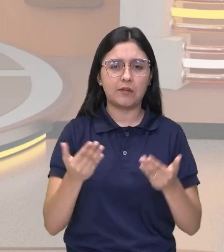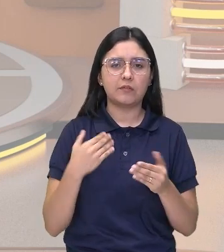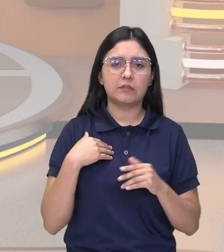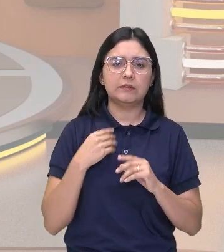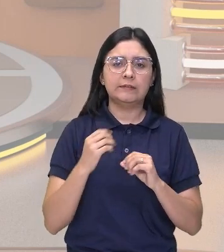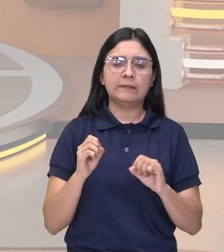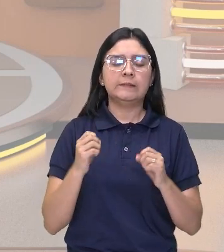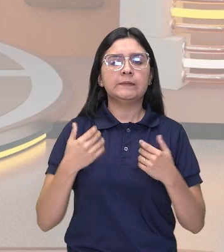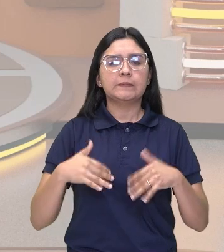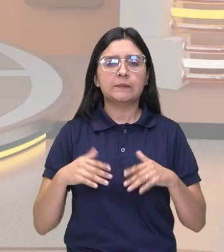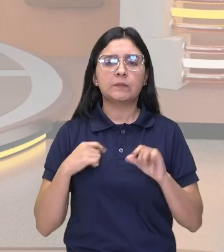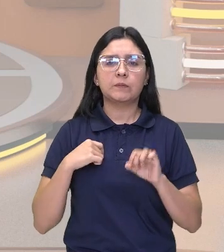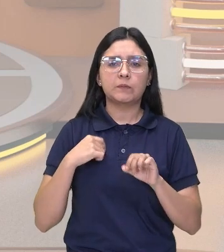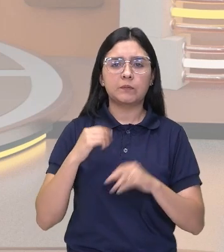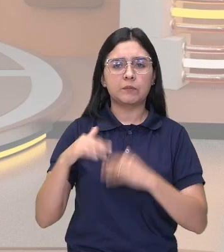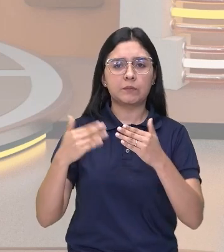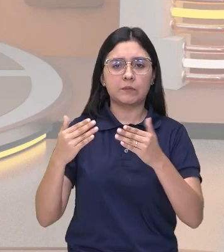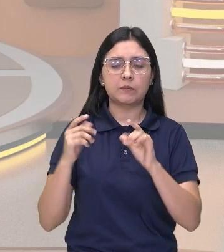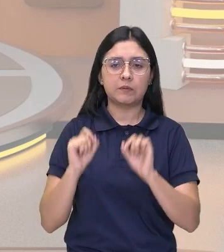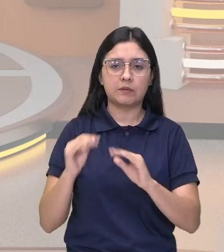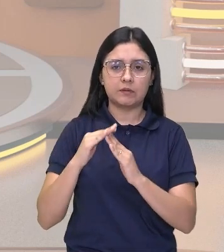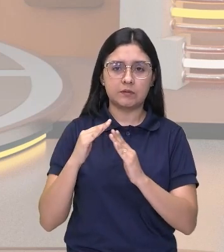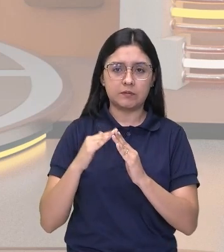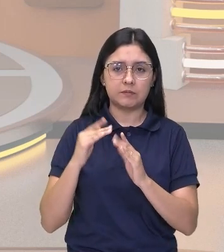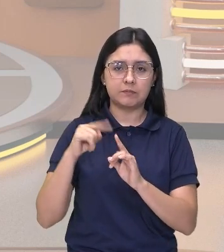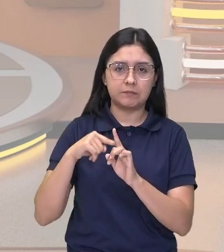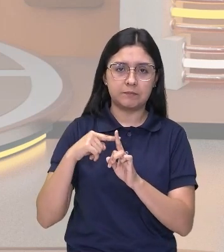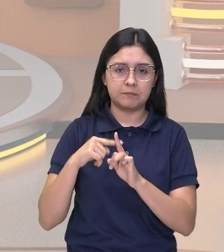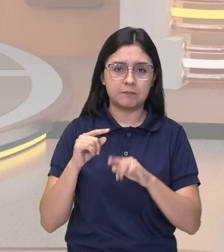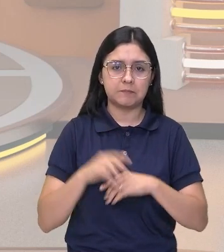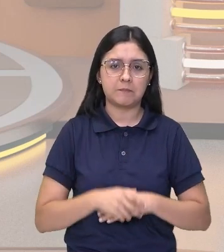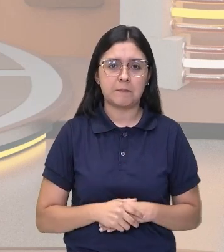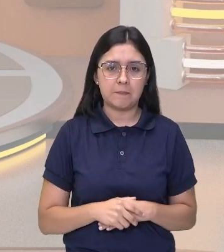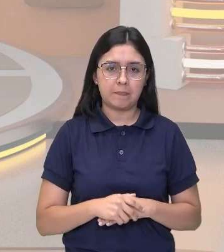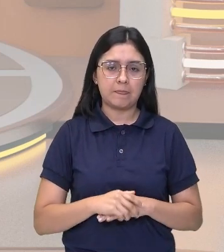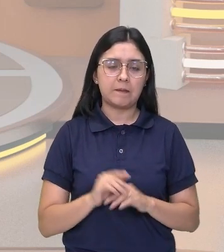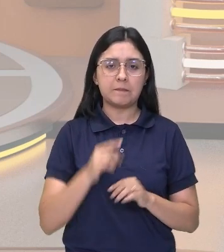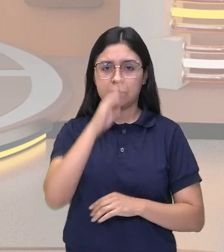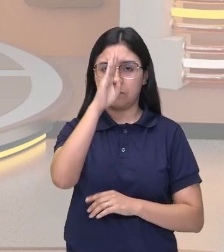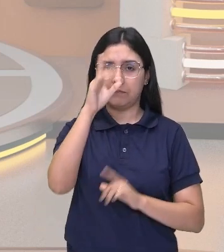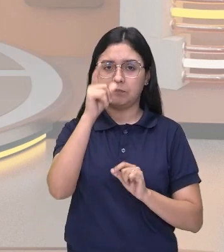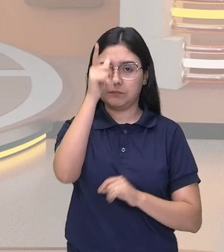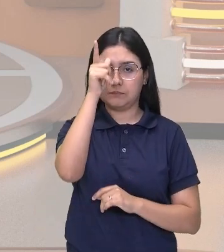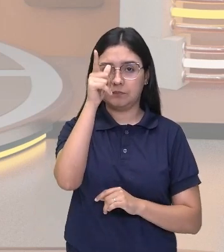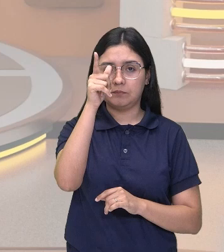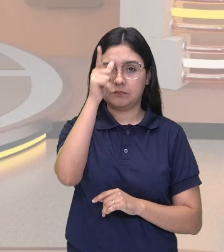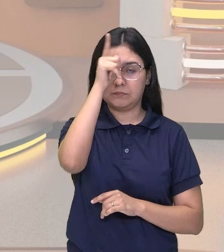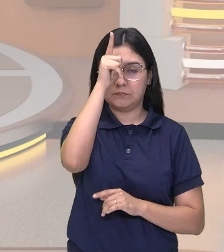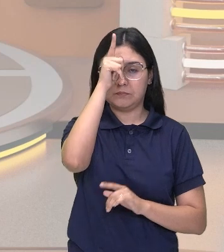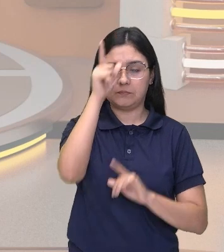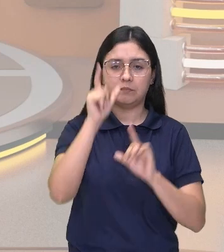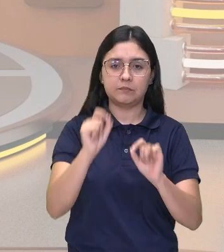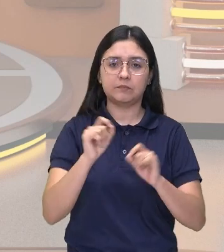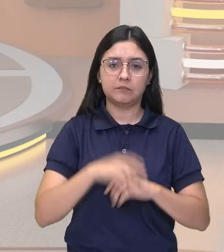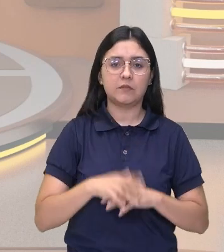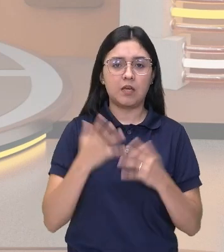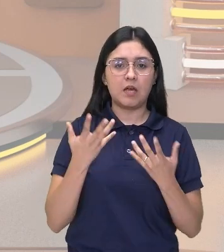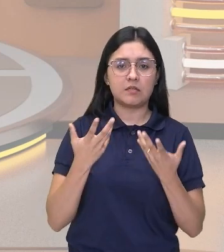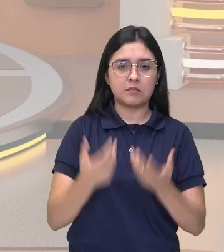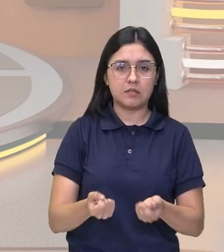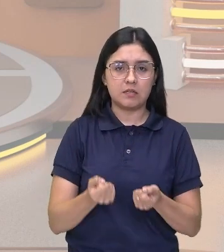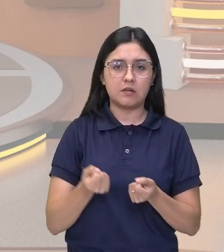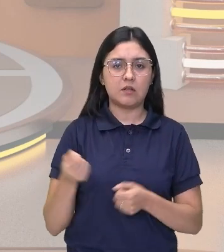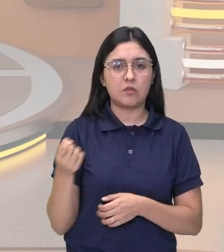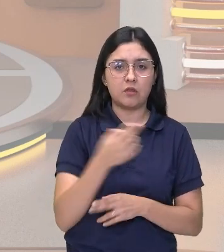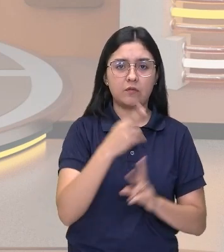basicamente queriam adquirir também as possessões da Igreja Católica, principalmente na Alemanha, acabaram aderindo ali à nova religião que viria a